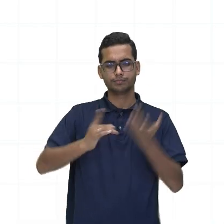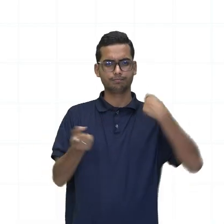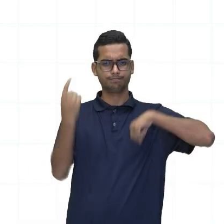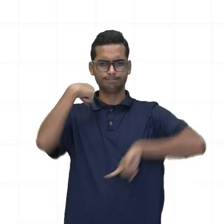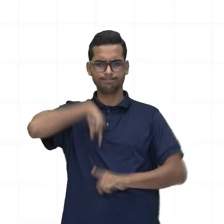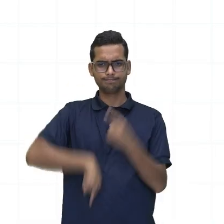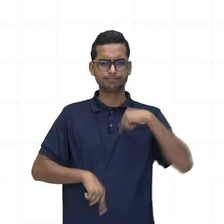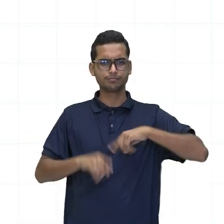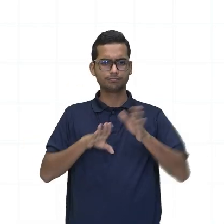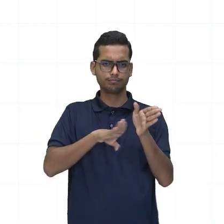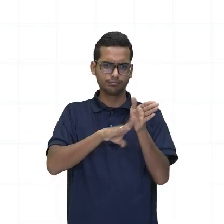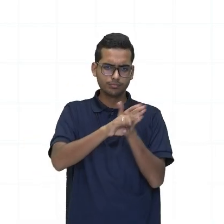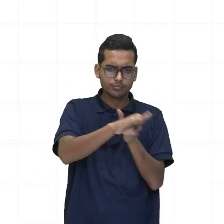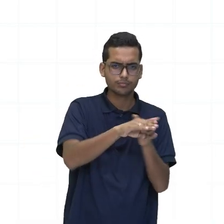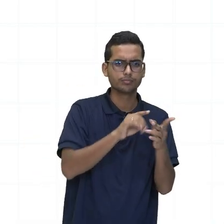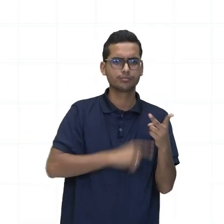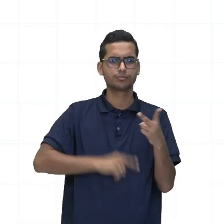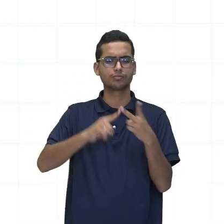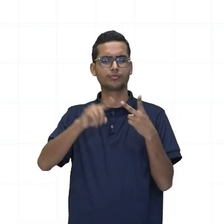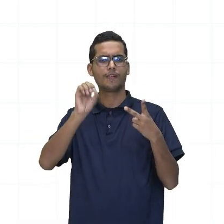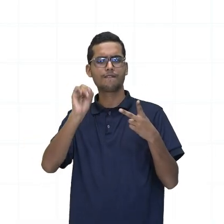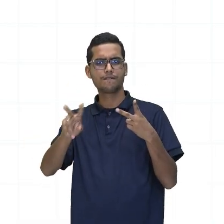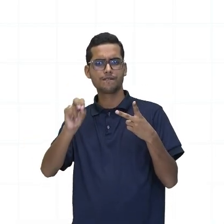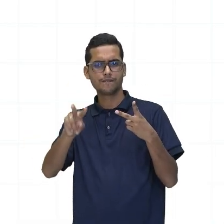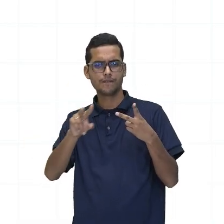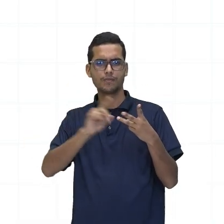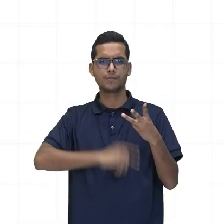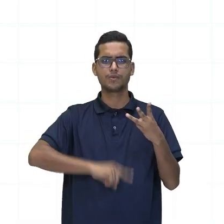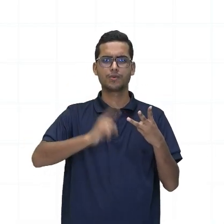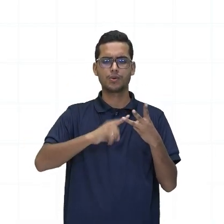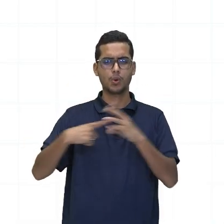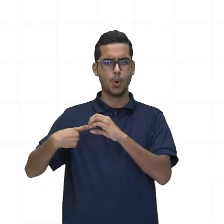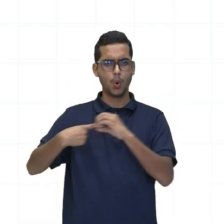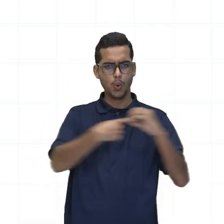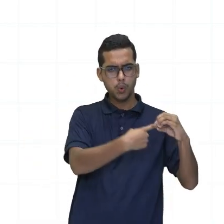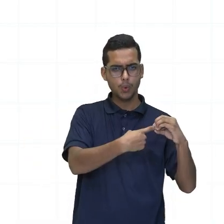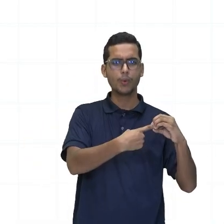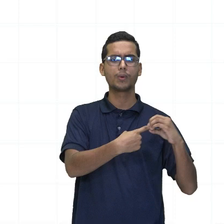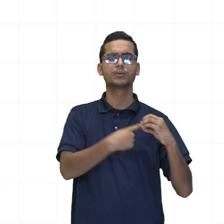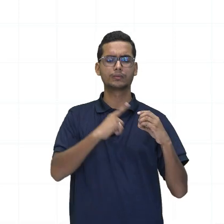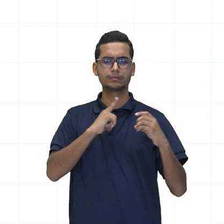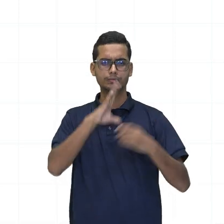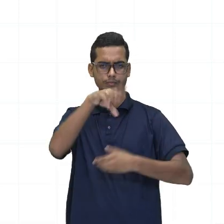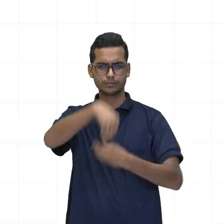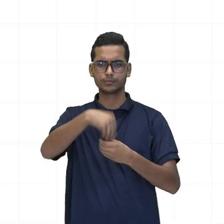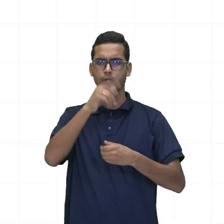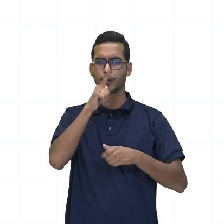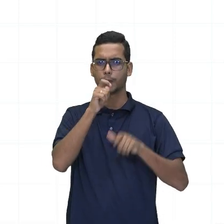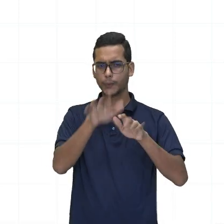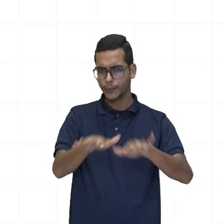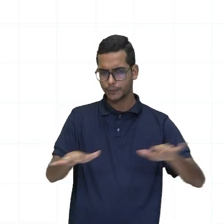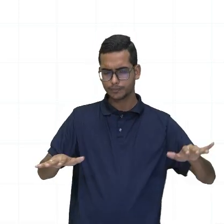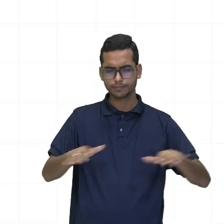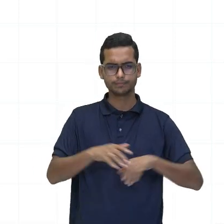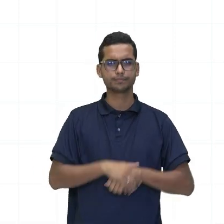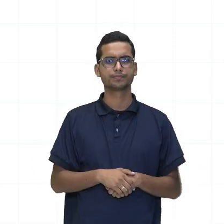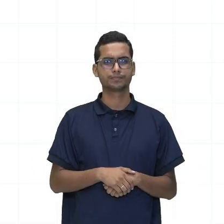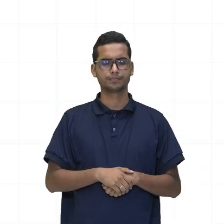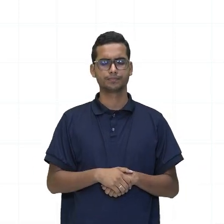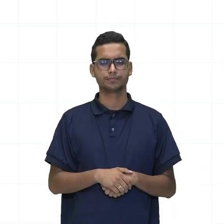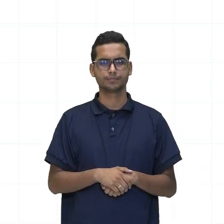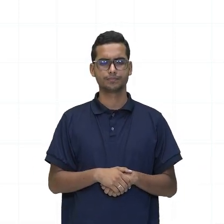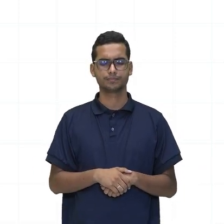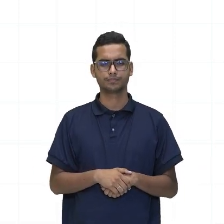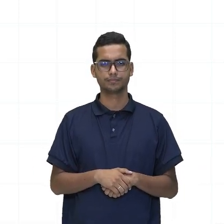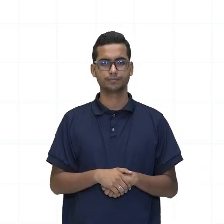como bactérias, vírus e protozoários presentes na água. Nós não